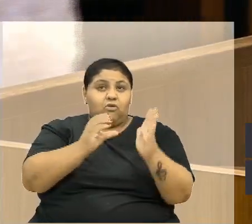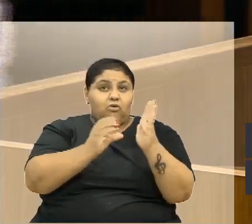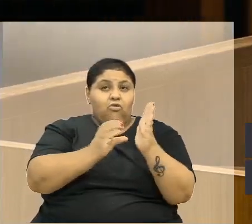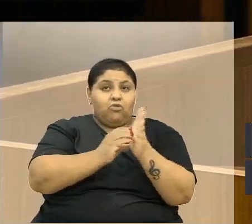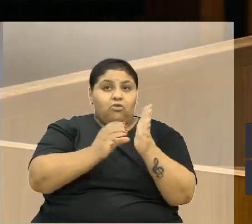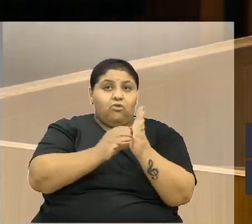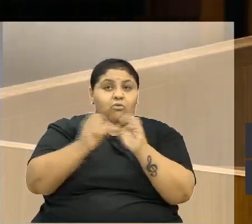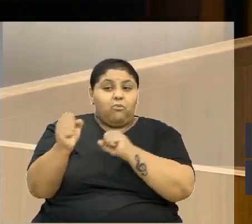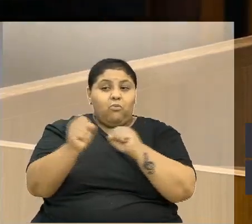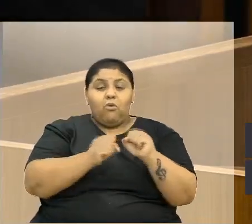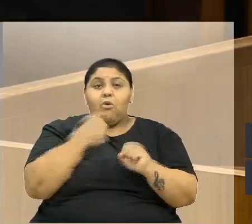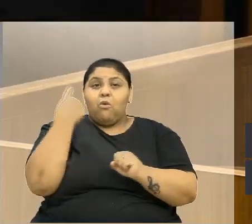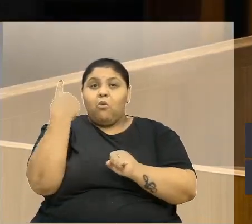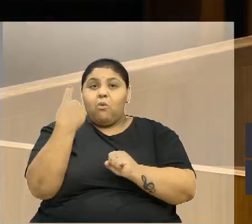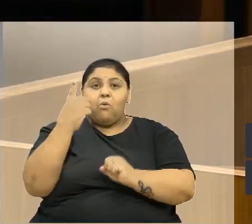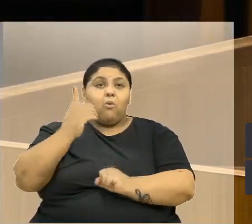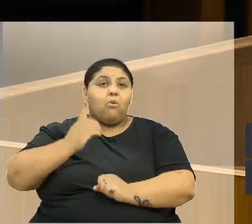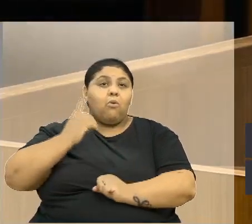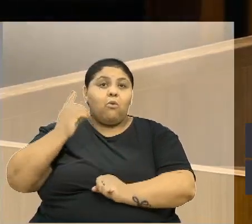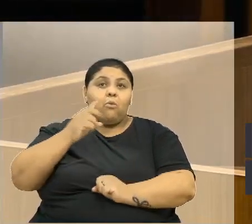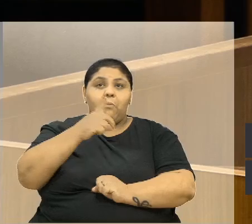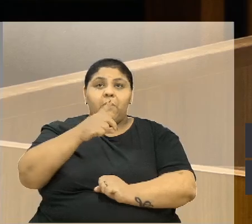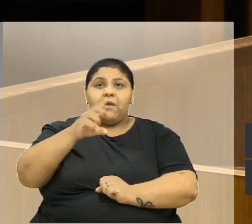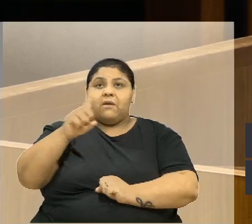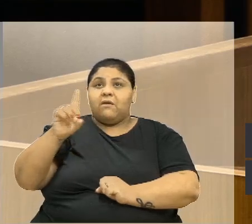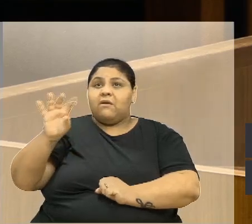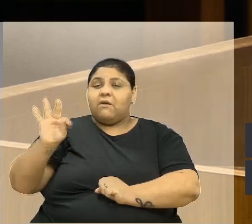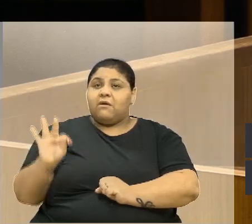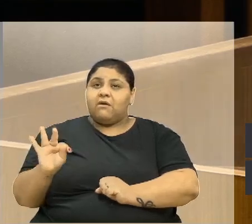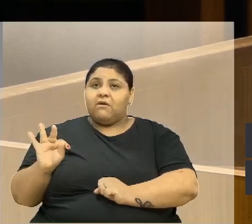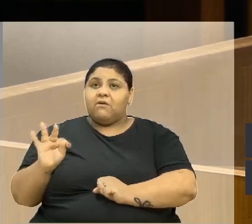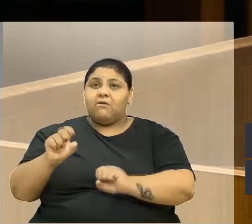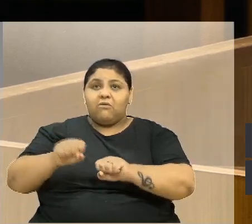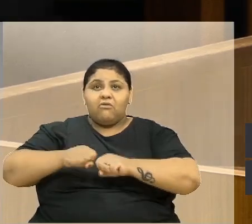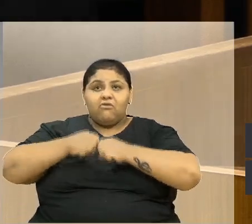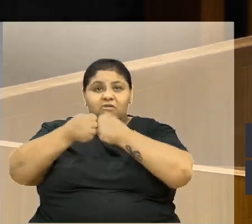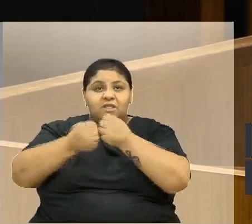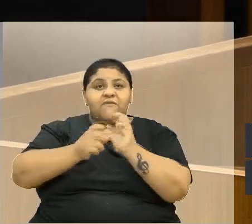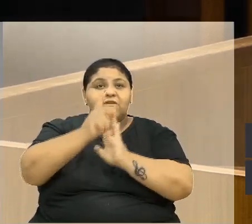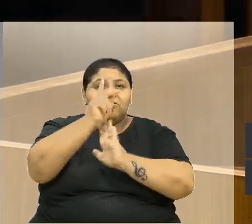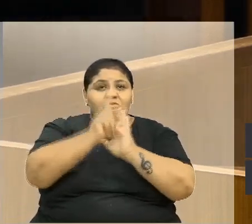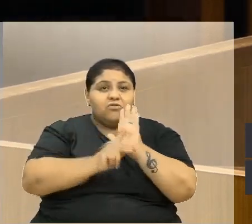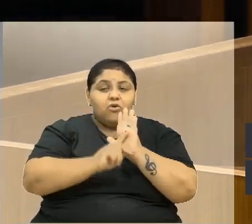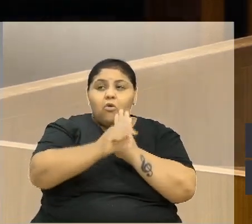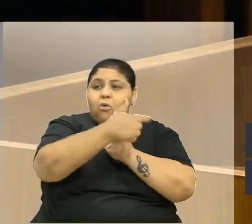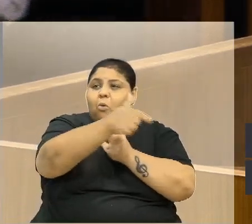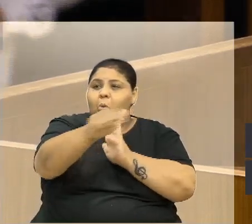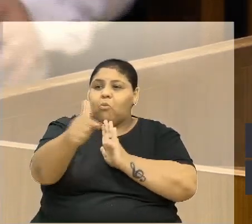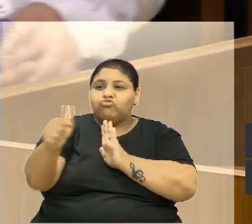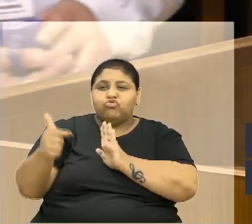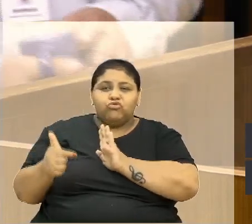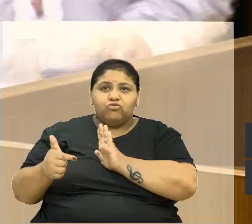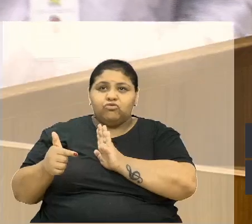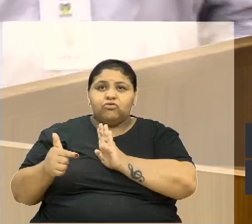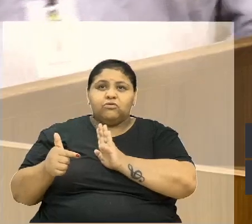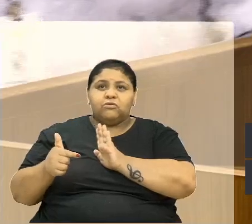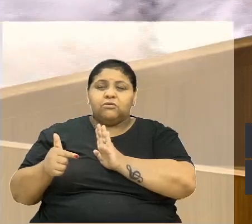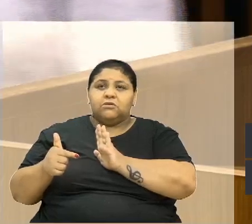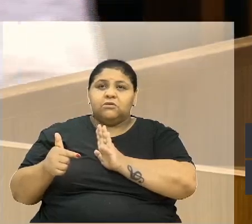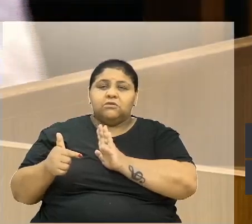que foi uma deputada do PDT que defendeu esse projeto. O resto, todos